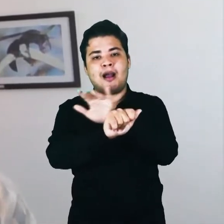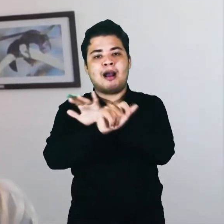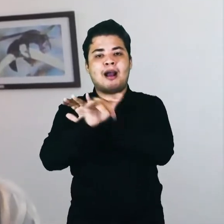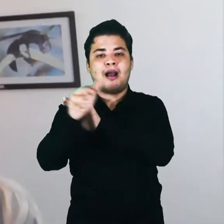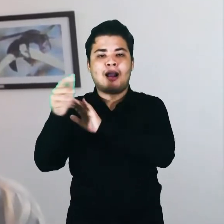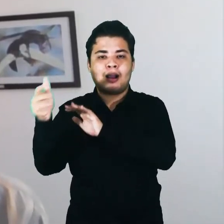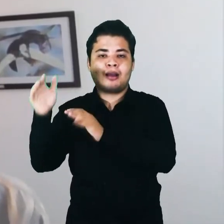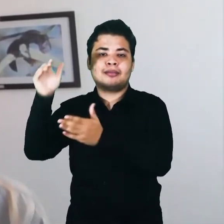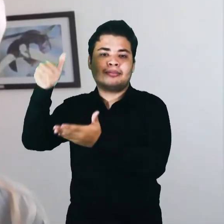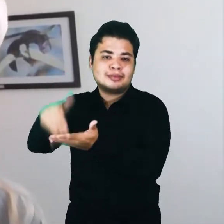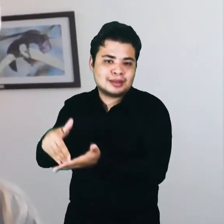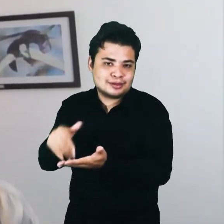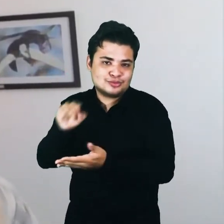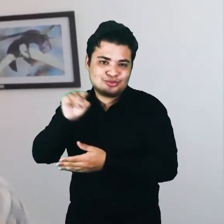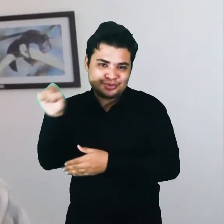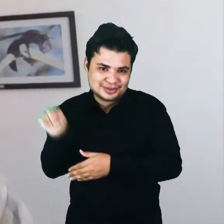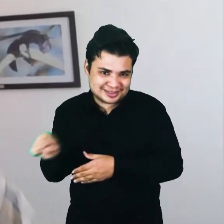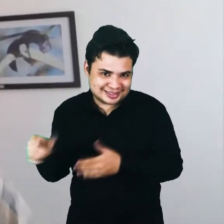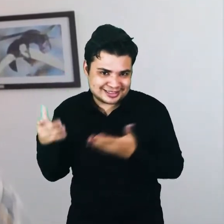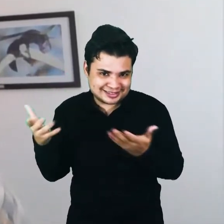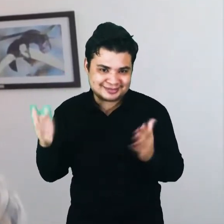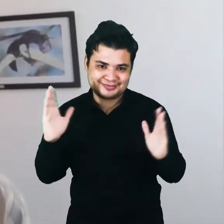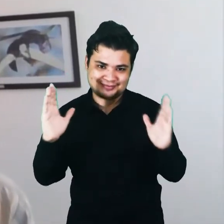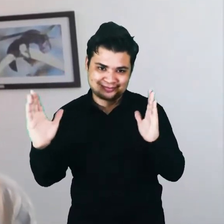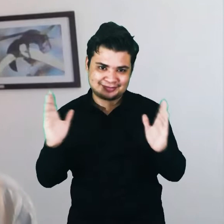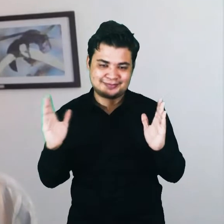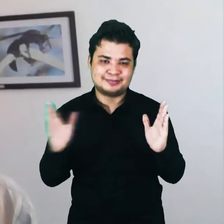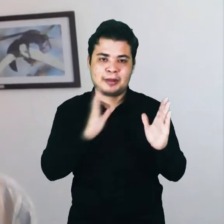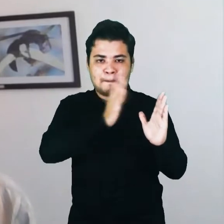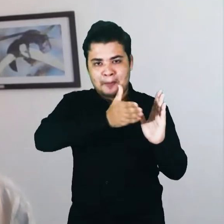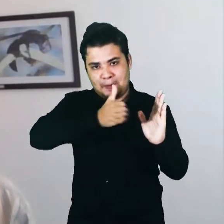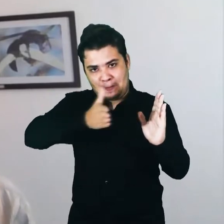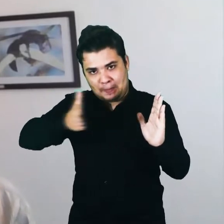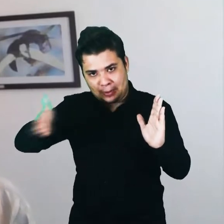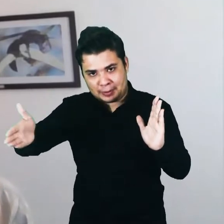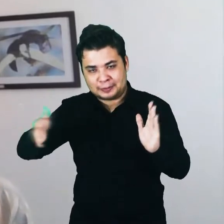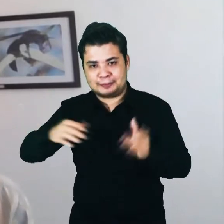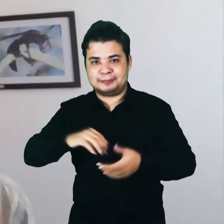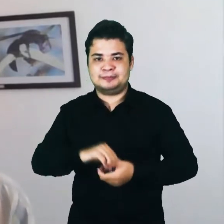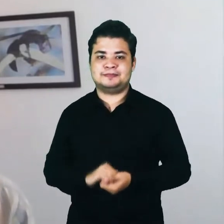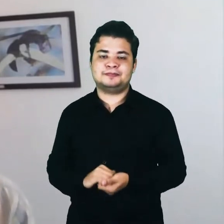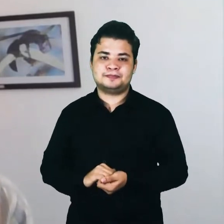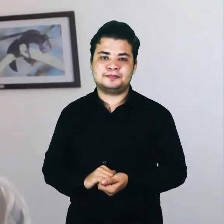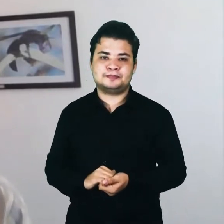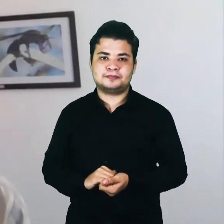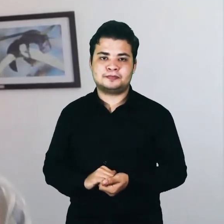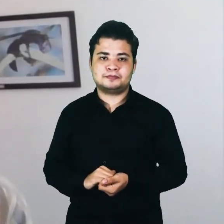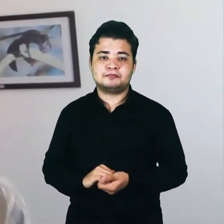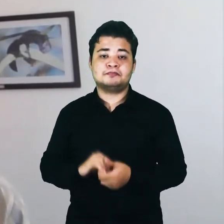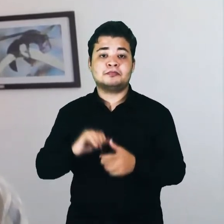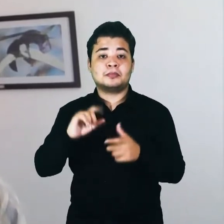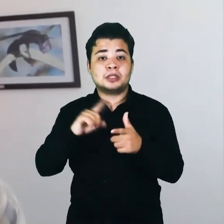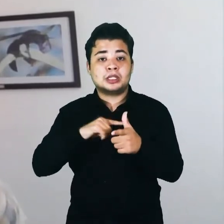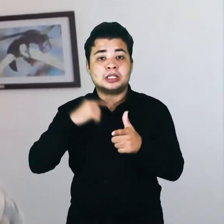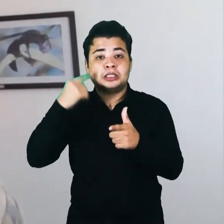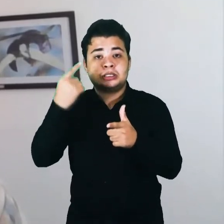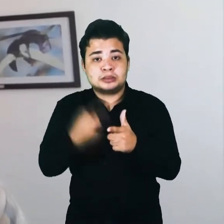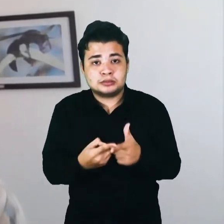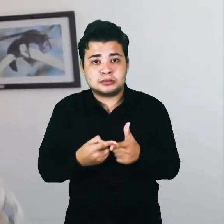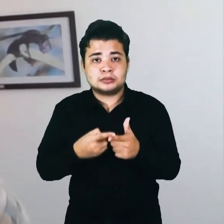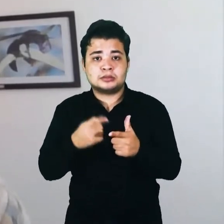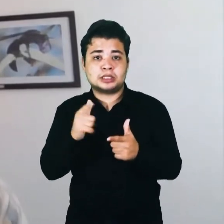pela família que tem as últimas letras aí do alfabeto. E depois, as essicatas